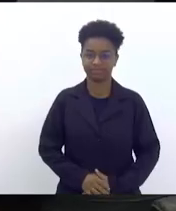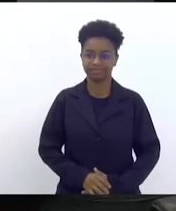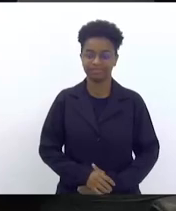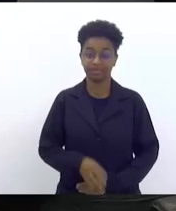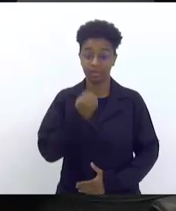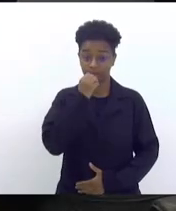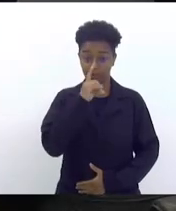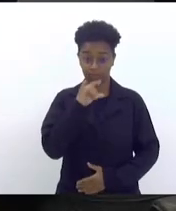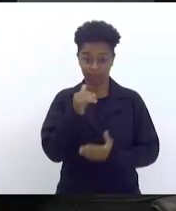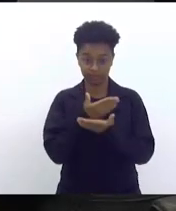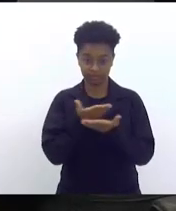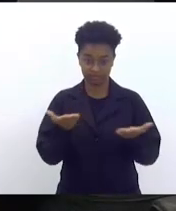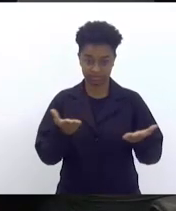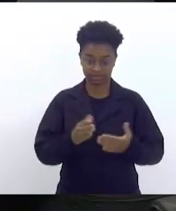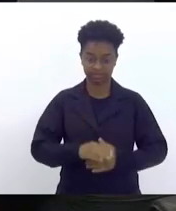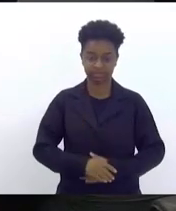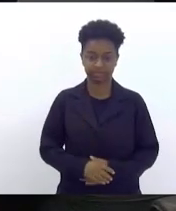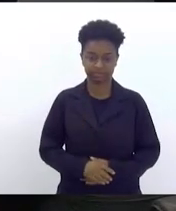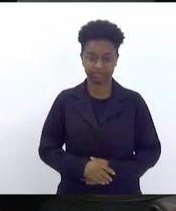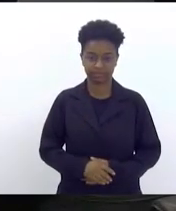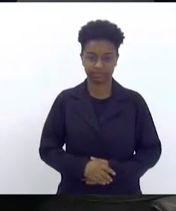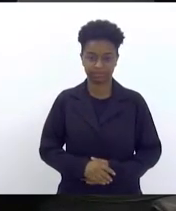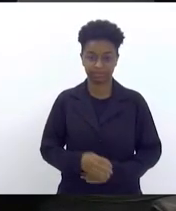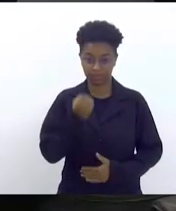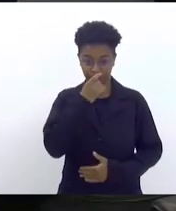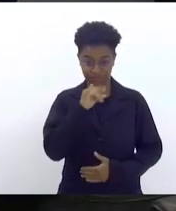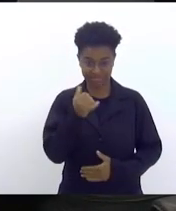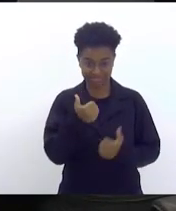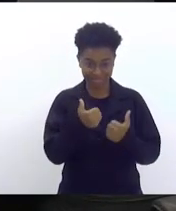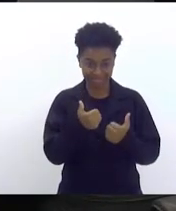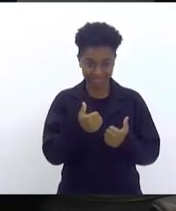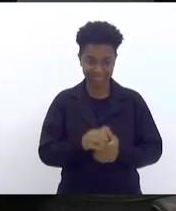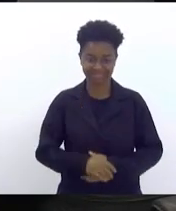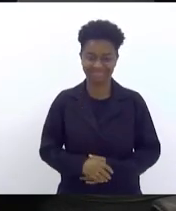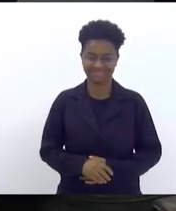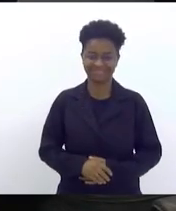Bom dia a todos Bom dia gente